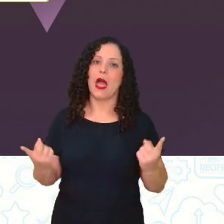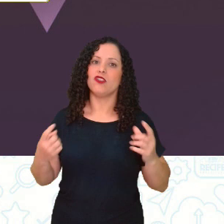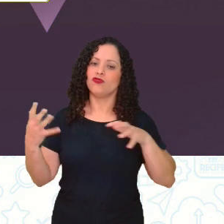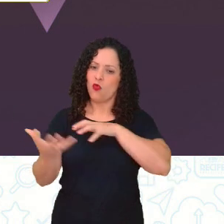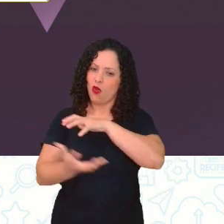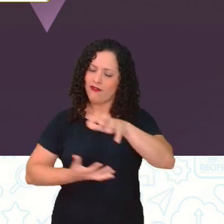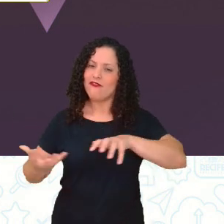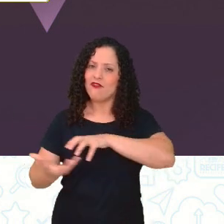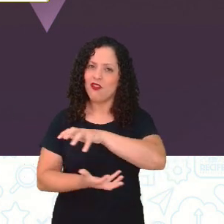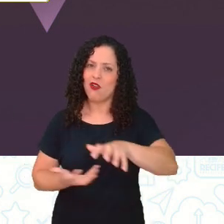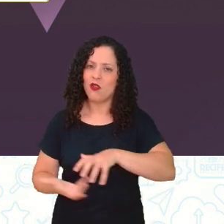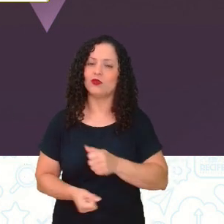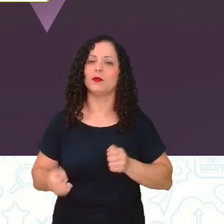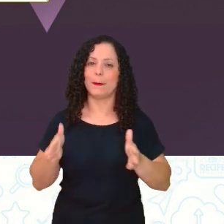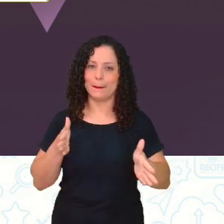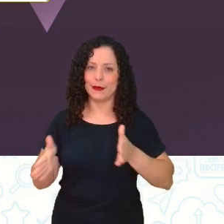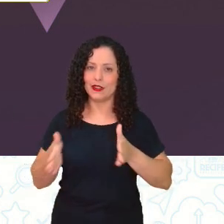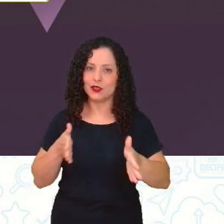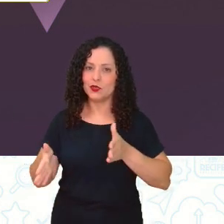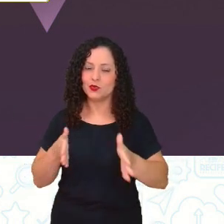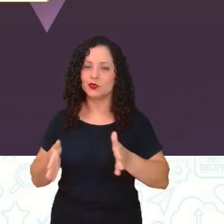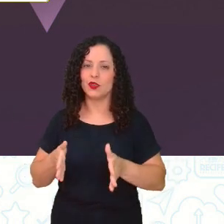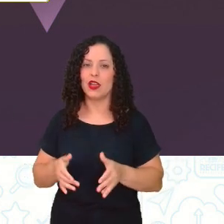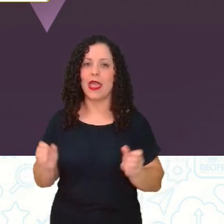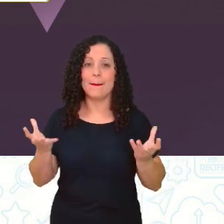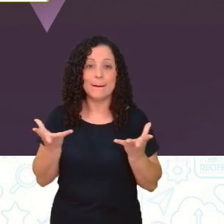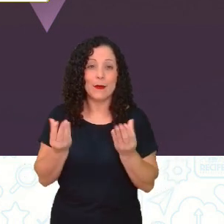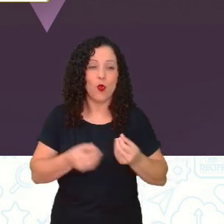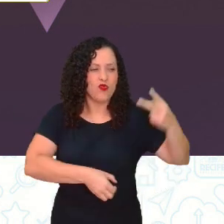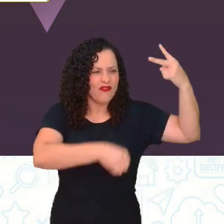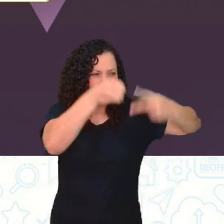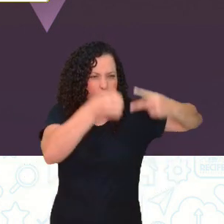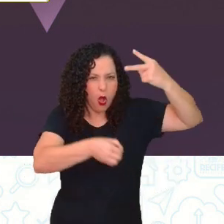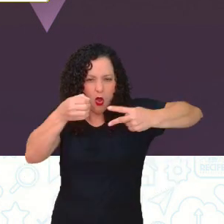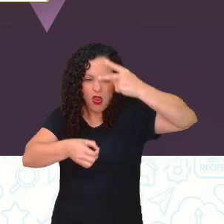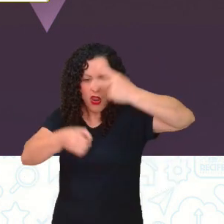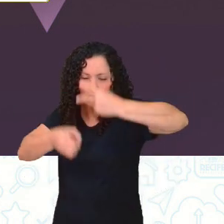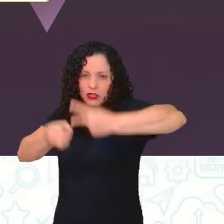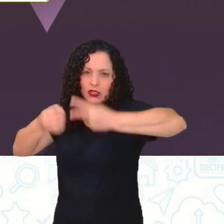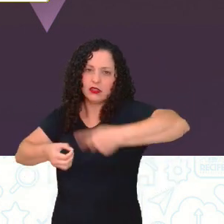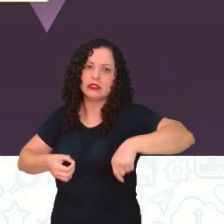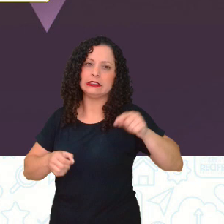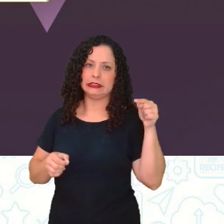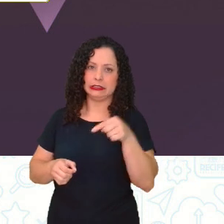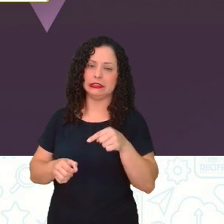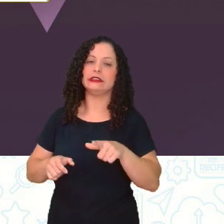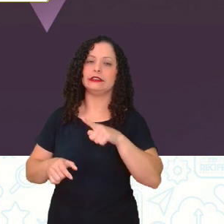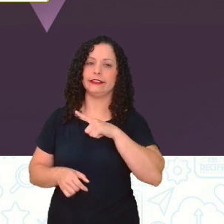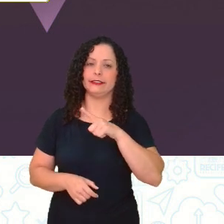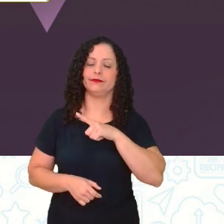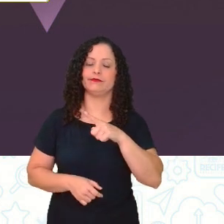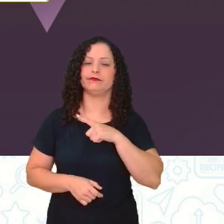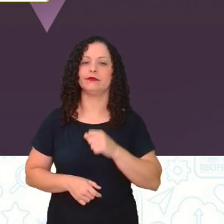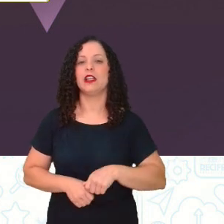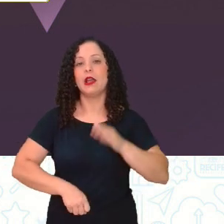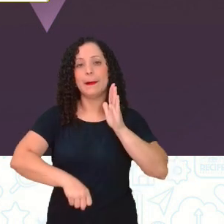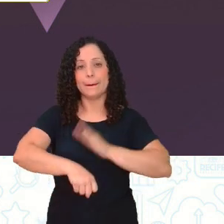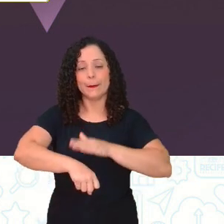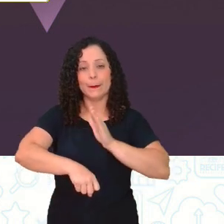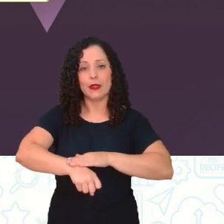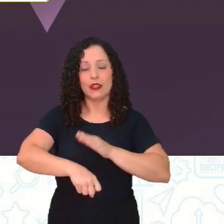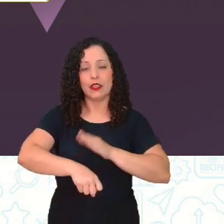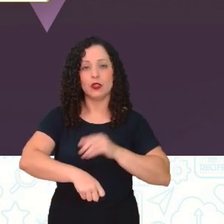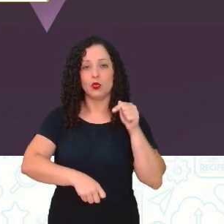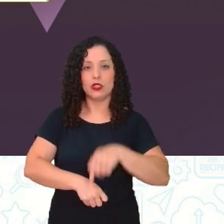revolta aí nesse período, né, de cunho muito violento, de muita repressão. Inclusive, né, no momento aí que